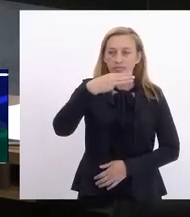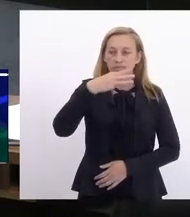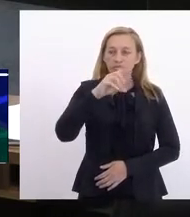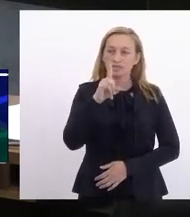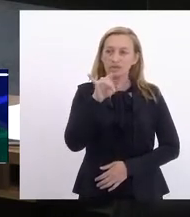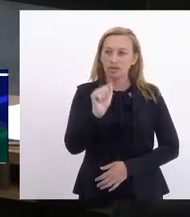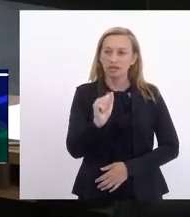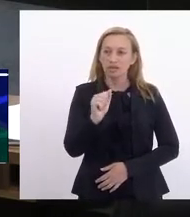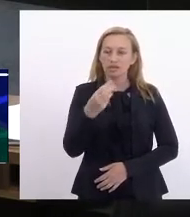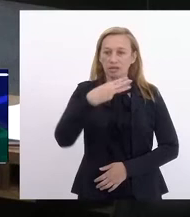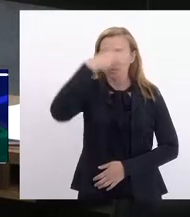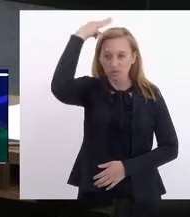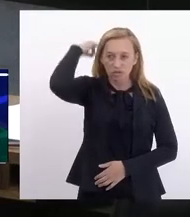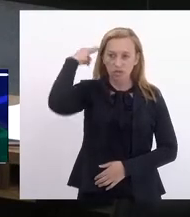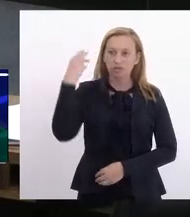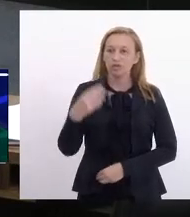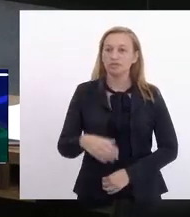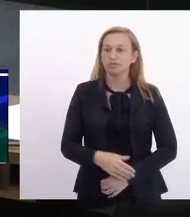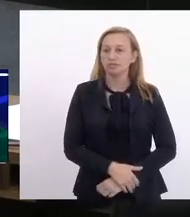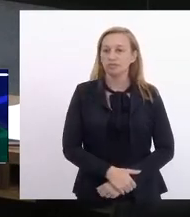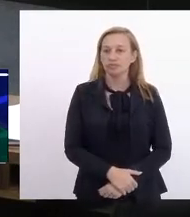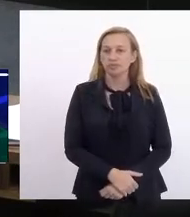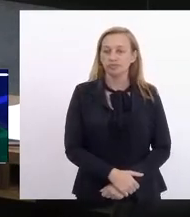Deputado Márcio Pacheco.